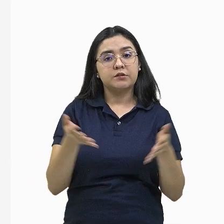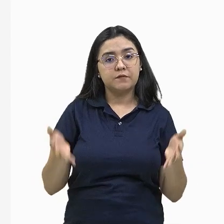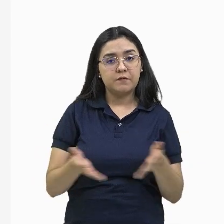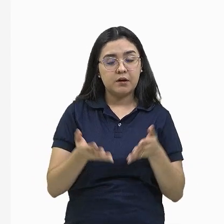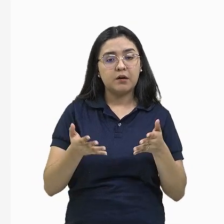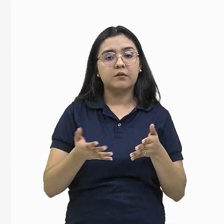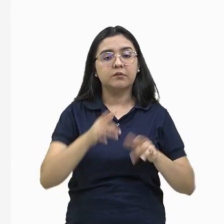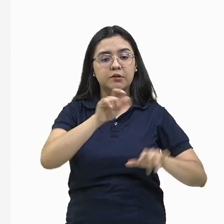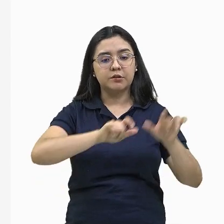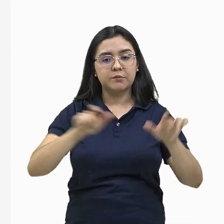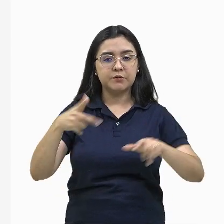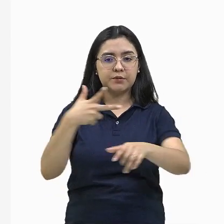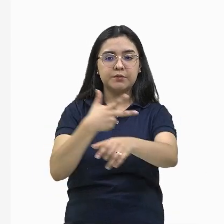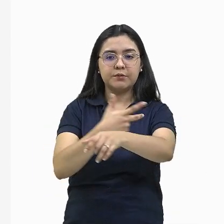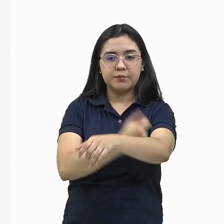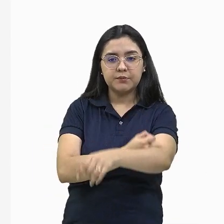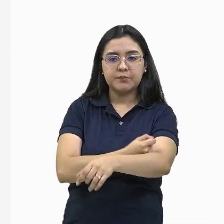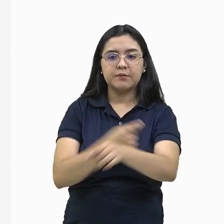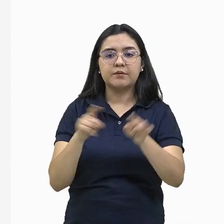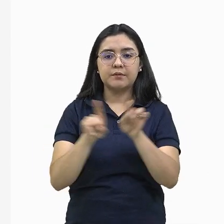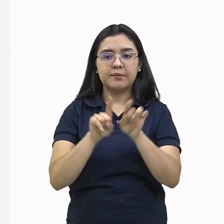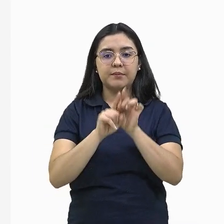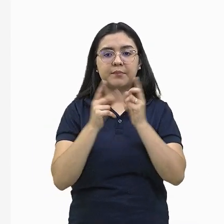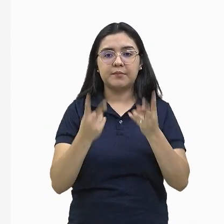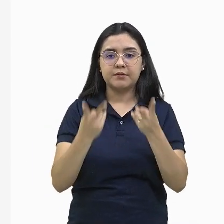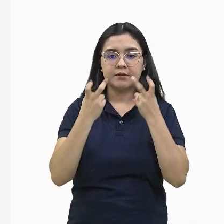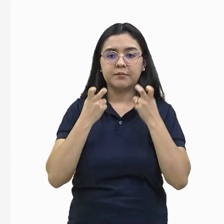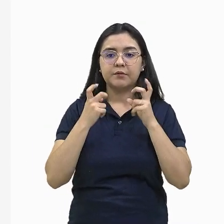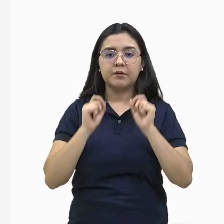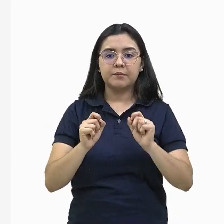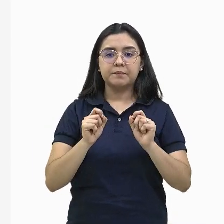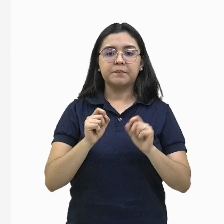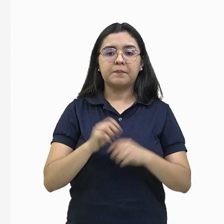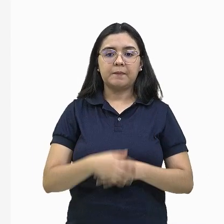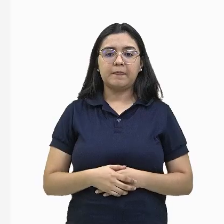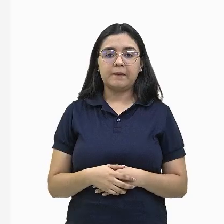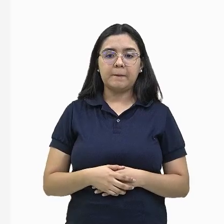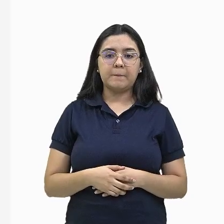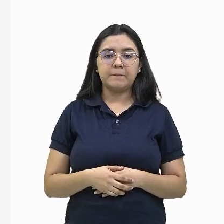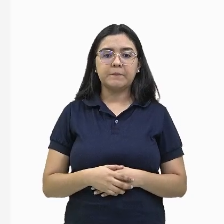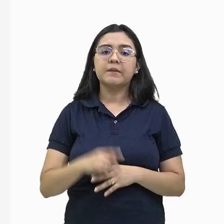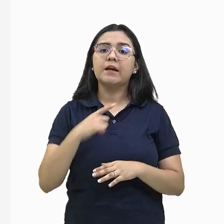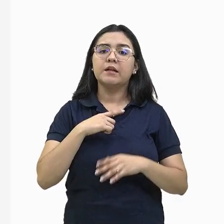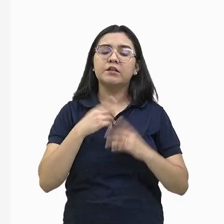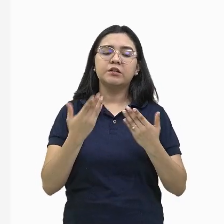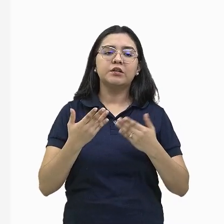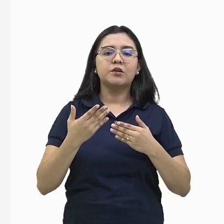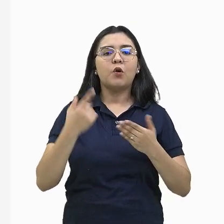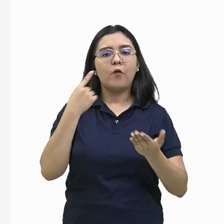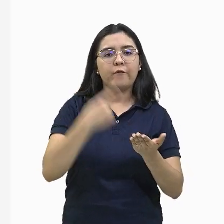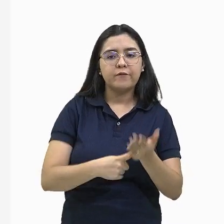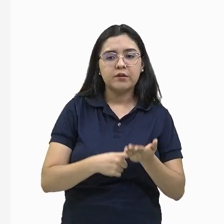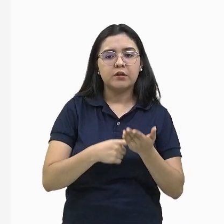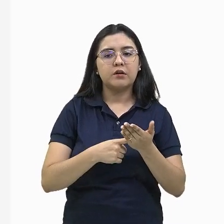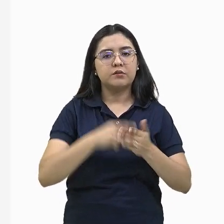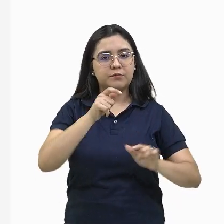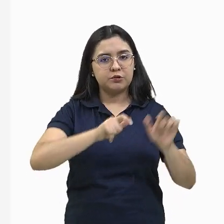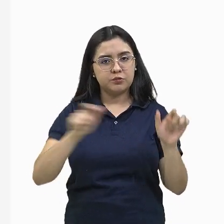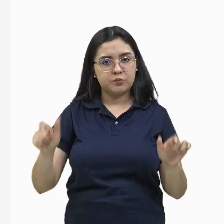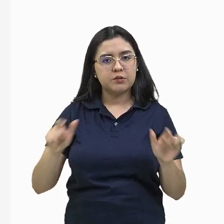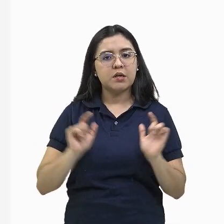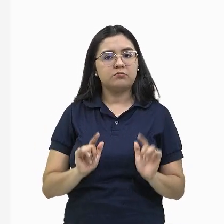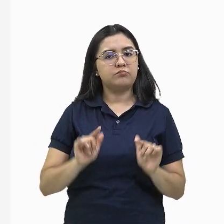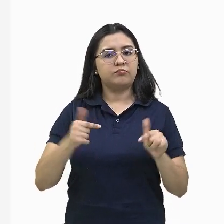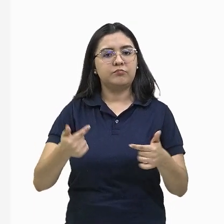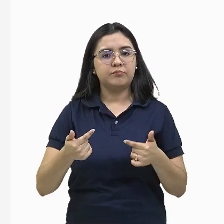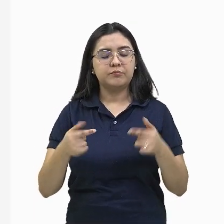certo? A doação de sangue. E percebam que ele coloca aí, ele chama, te convida a essa ação,